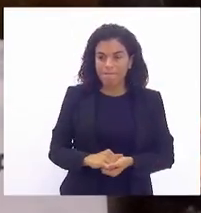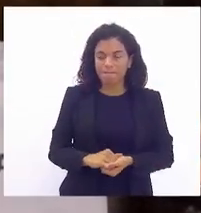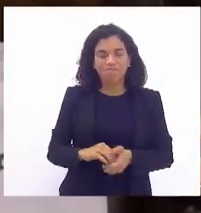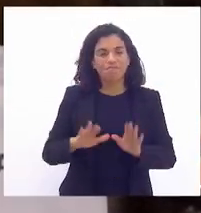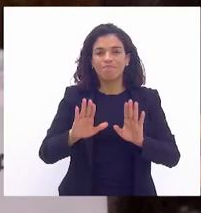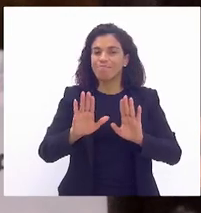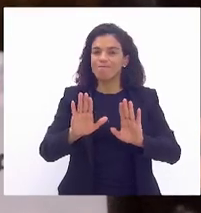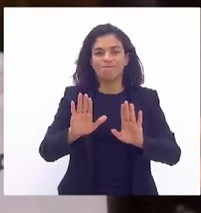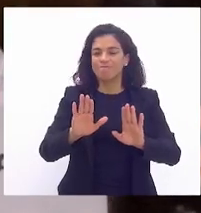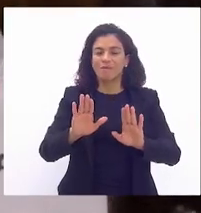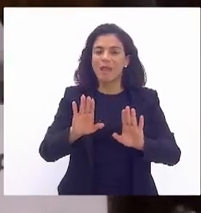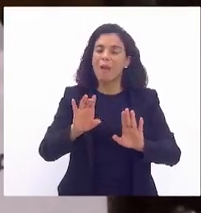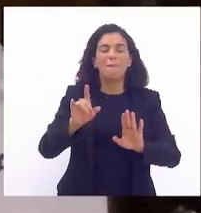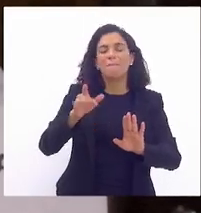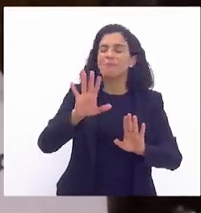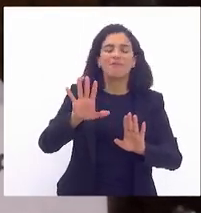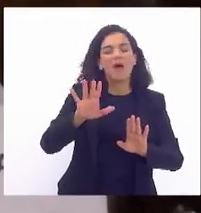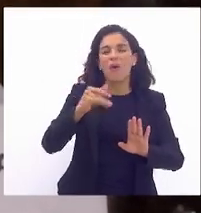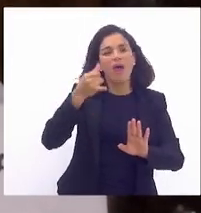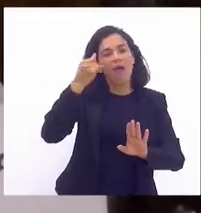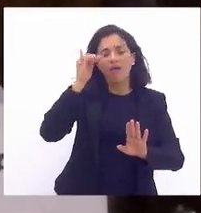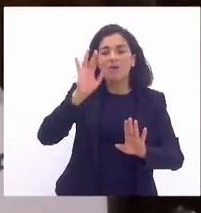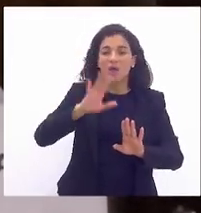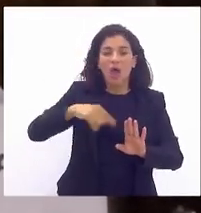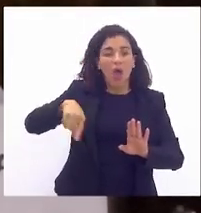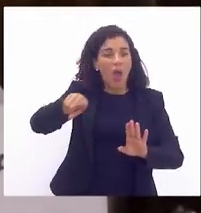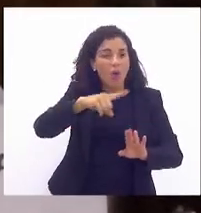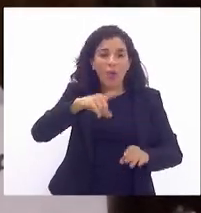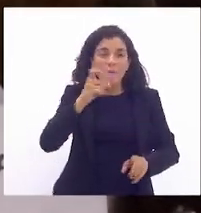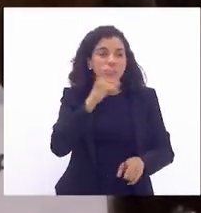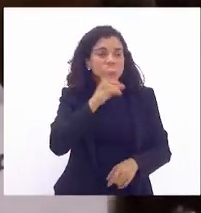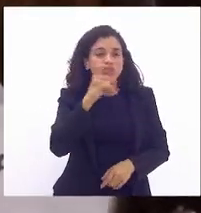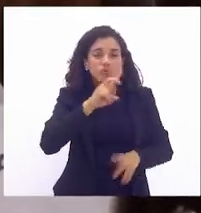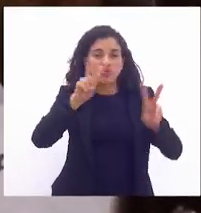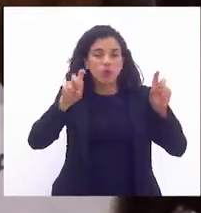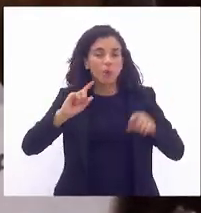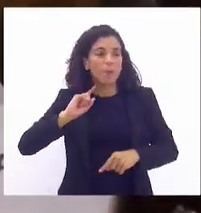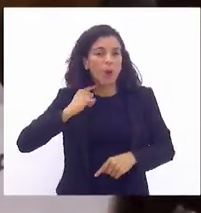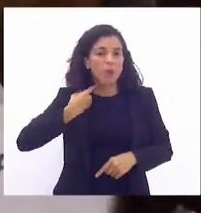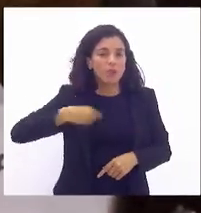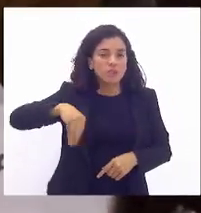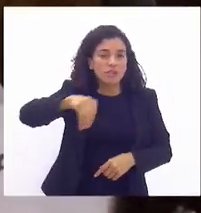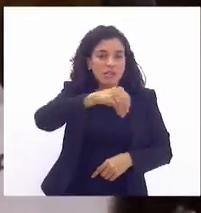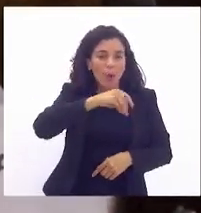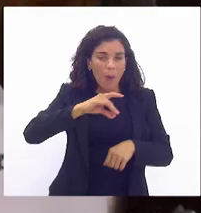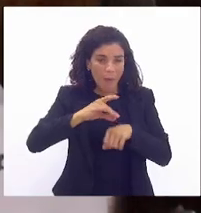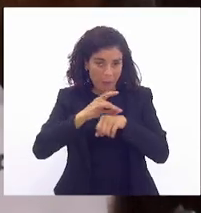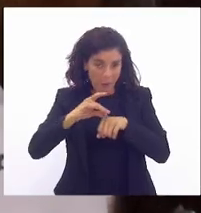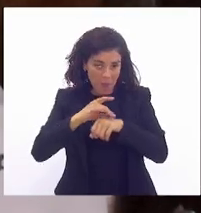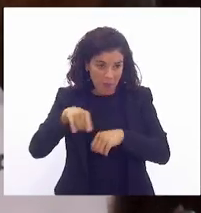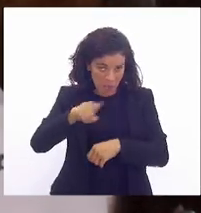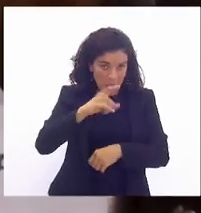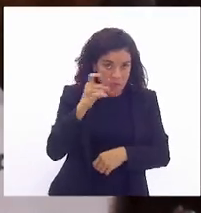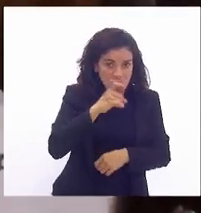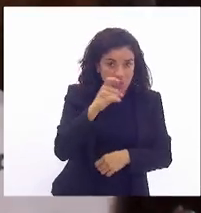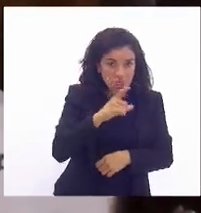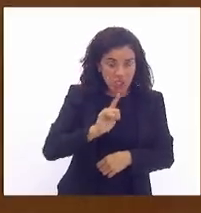para fazer entender, alguém aqui mentiu com relação à poluição colocada pela CSN na cidade de Alvernona? Tem alguma mentira